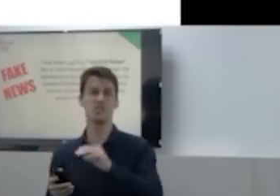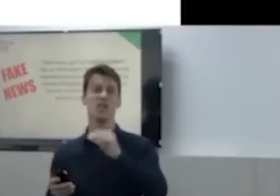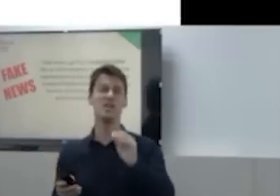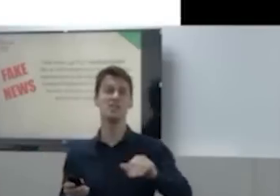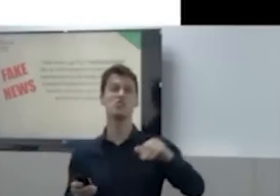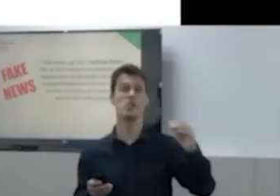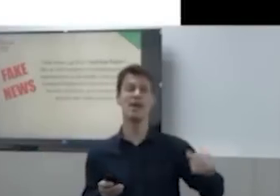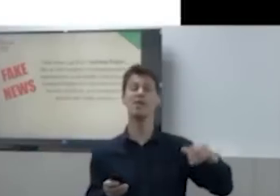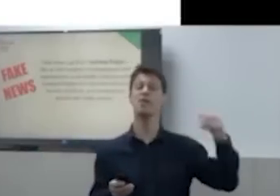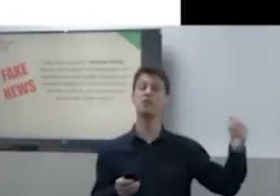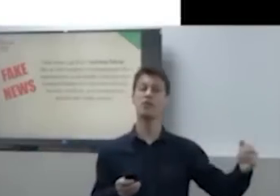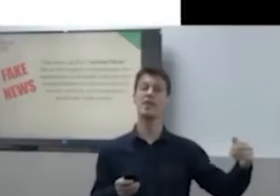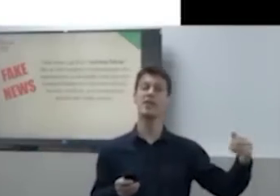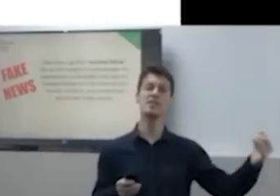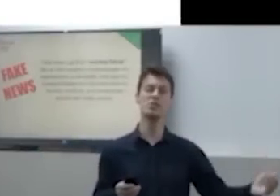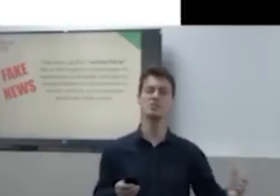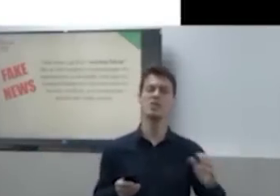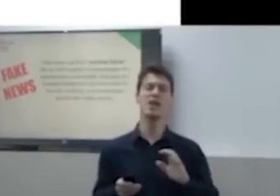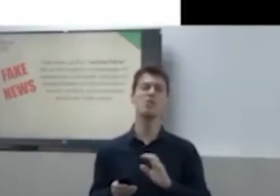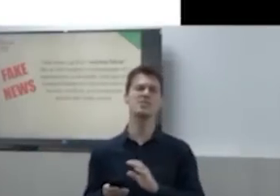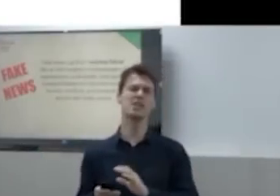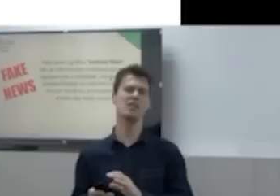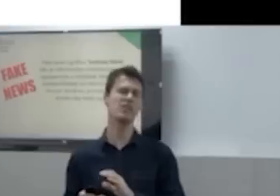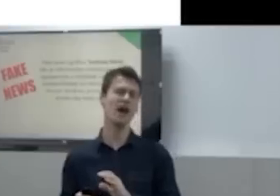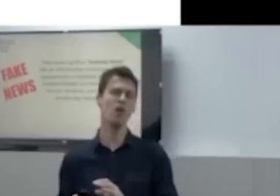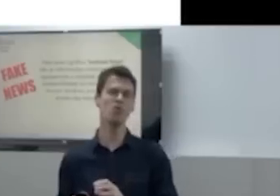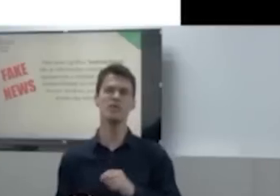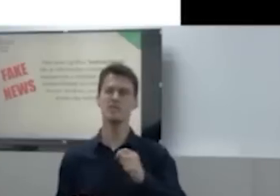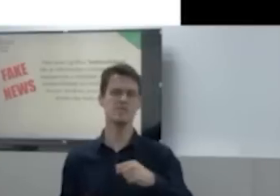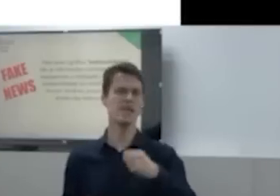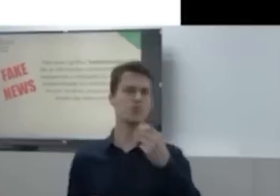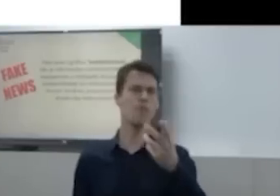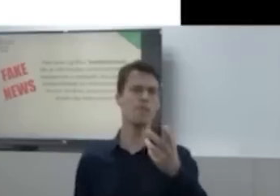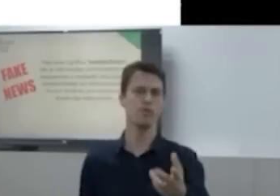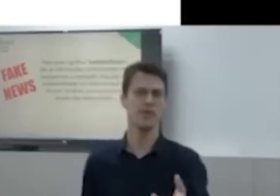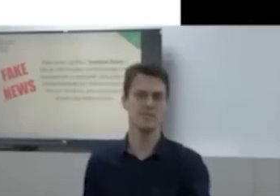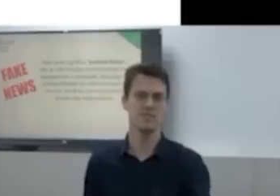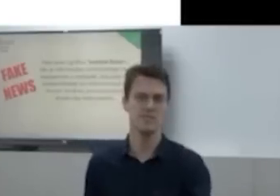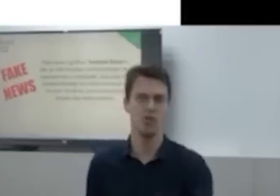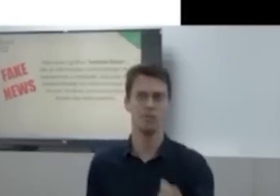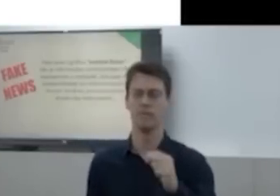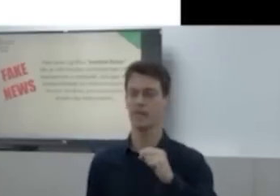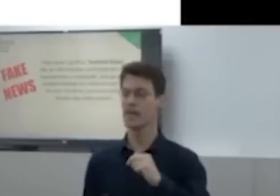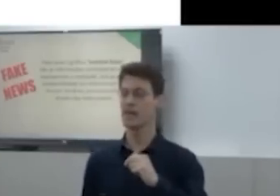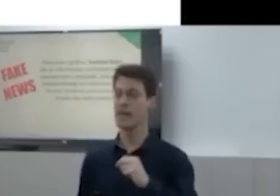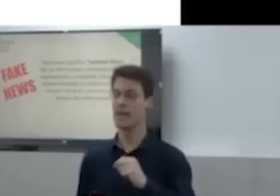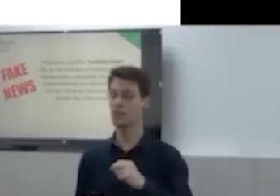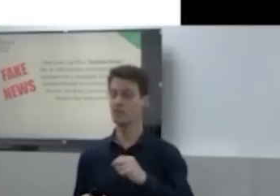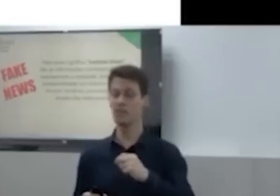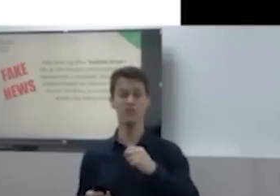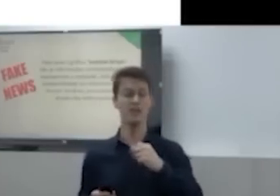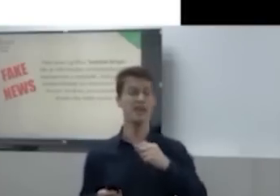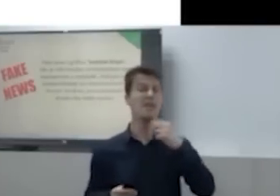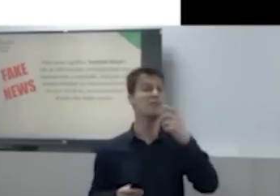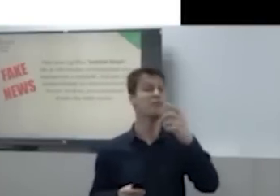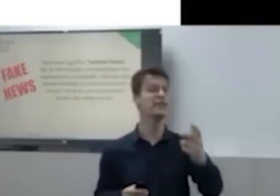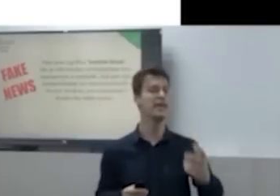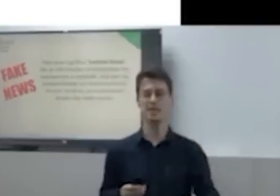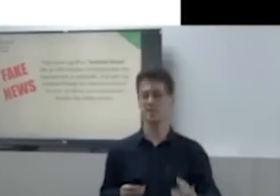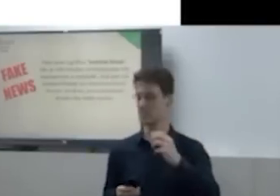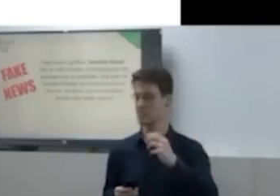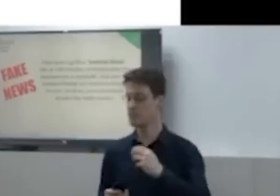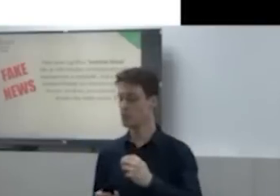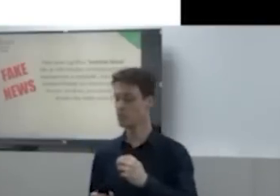escrevi. Ou seja, isso é fake news. Eu escrevi algo sem comprovação. Não